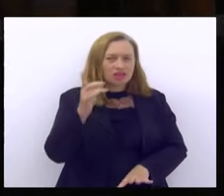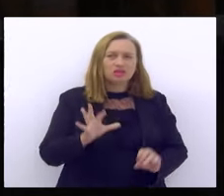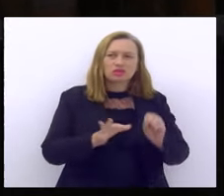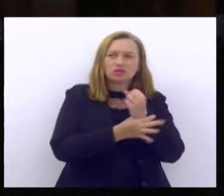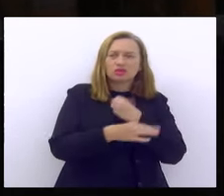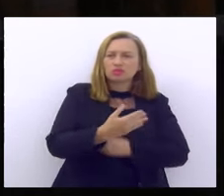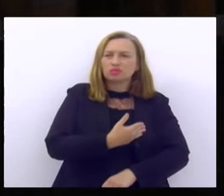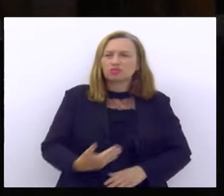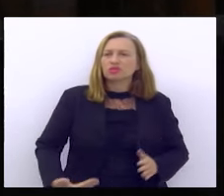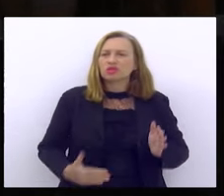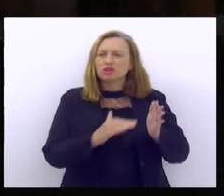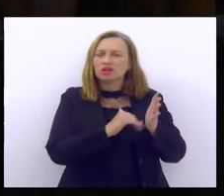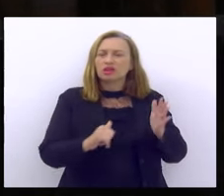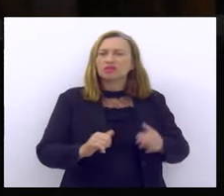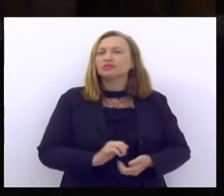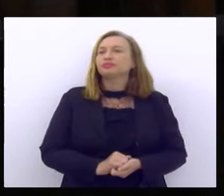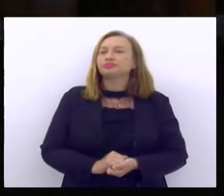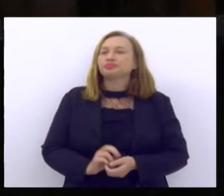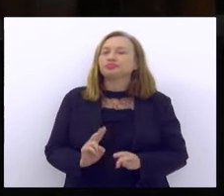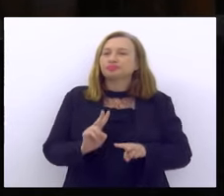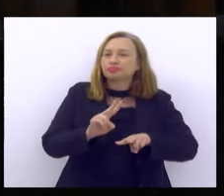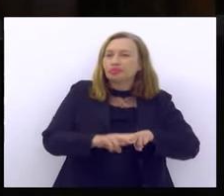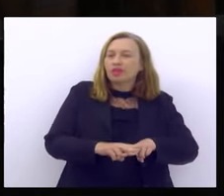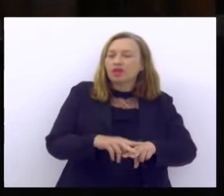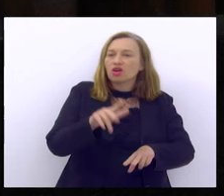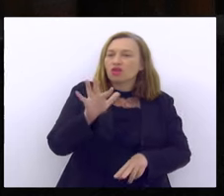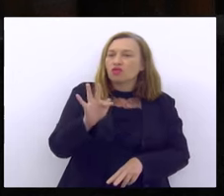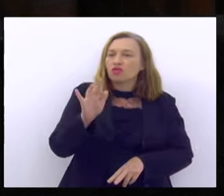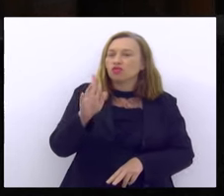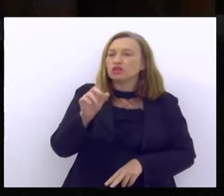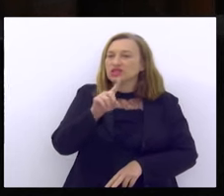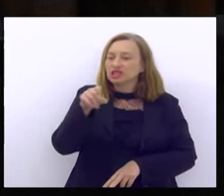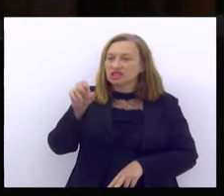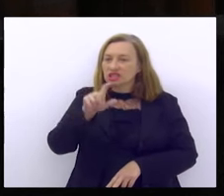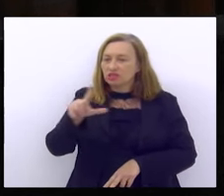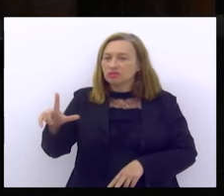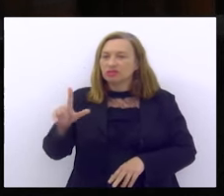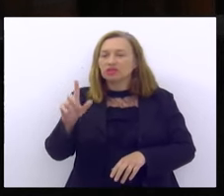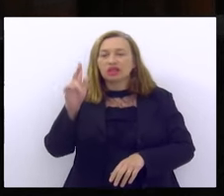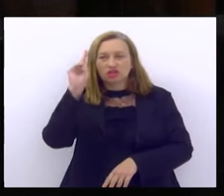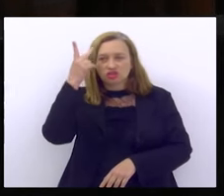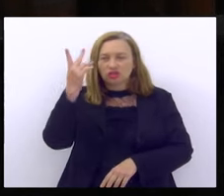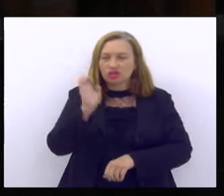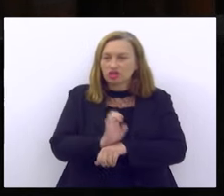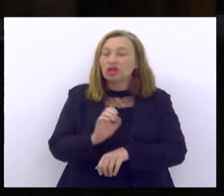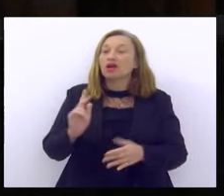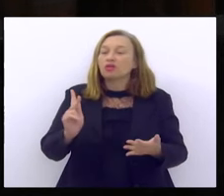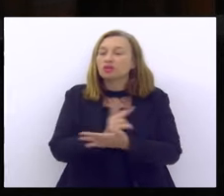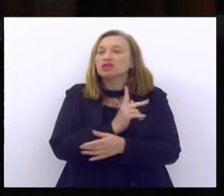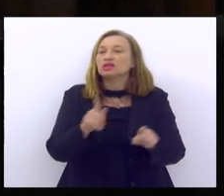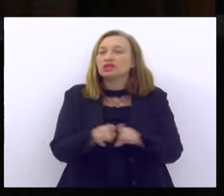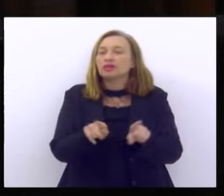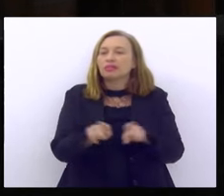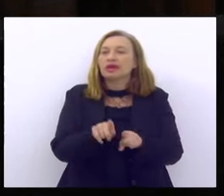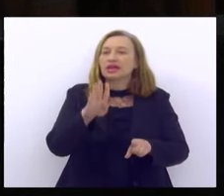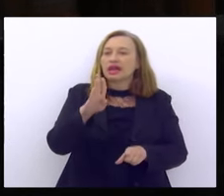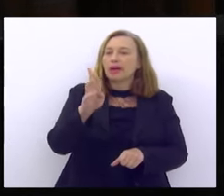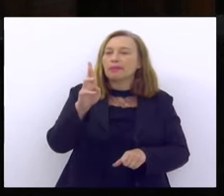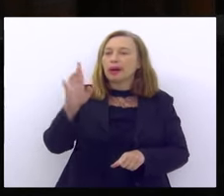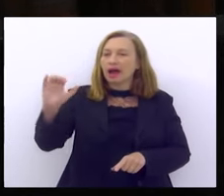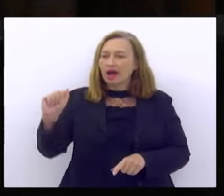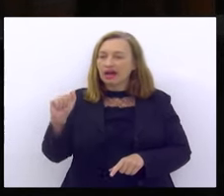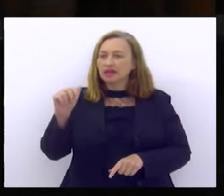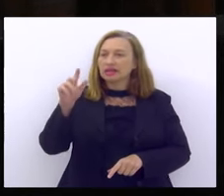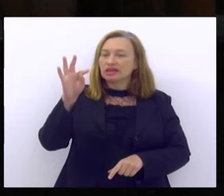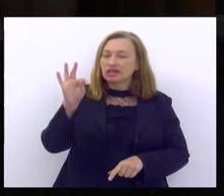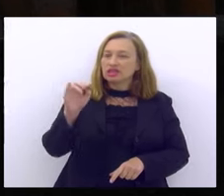condenada. A maior apreensão de fuzis da história do nosso Estado também aconteceu na Barra da Tijuca, no